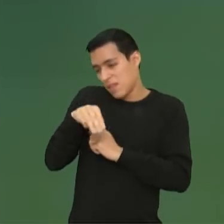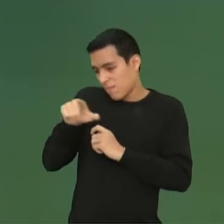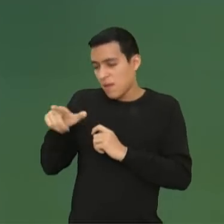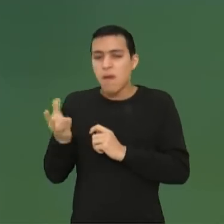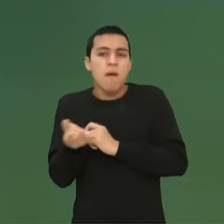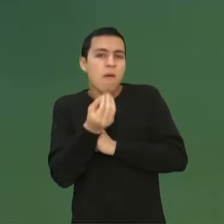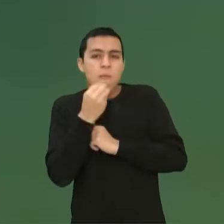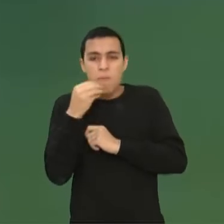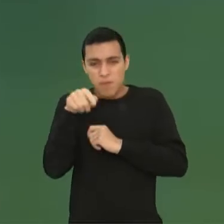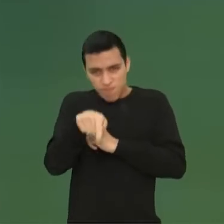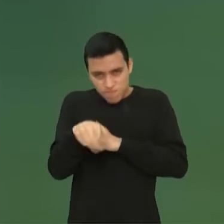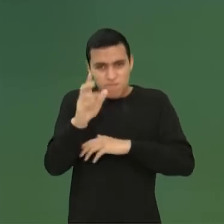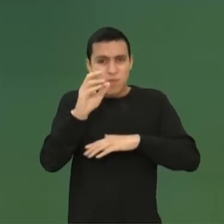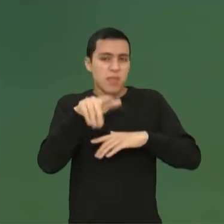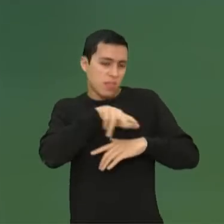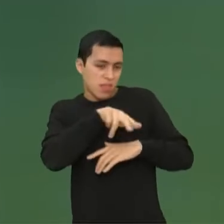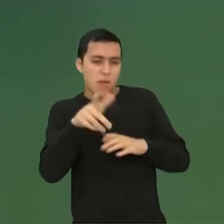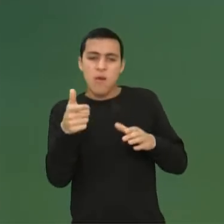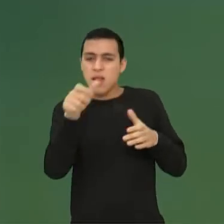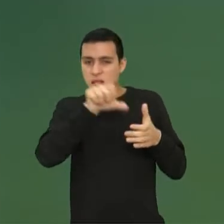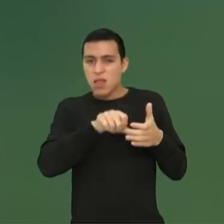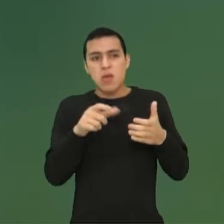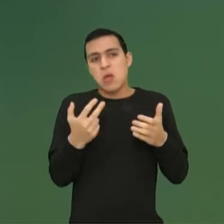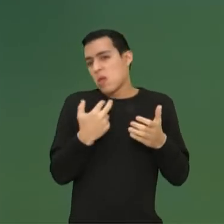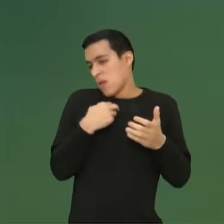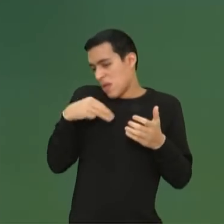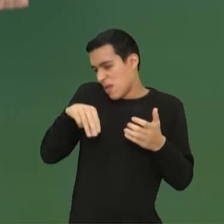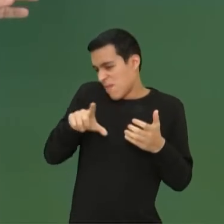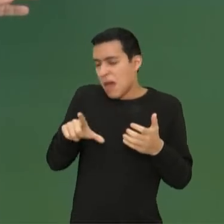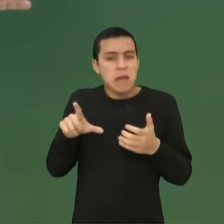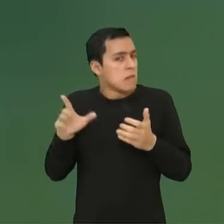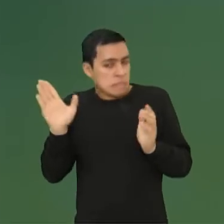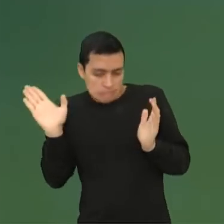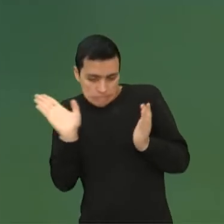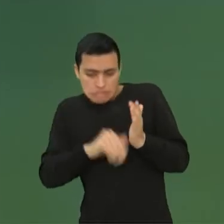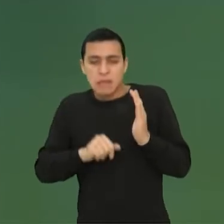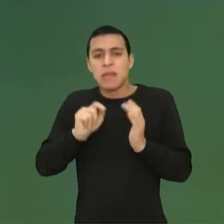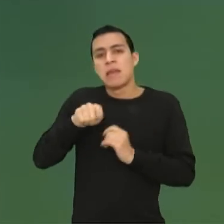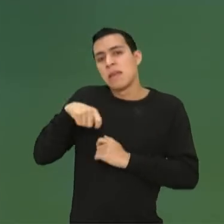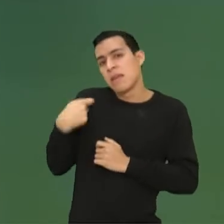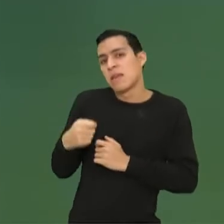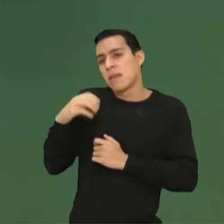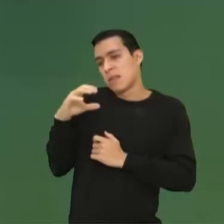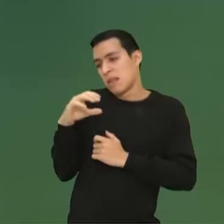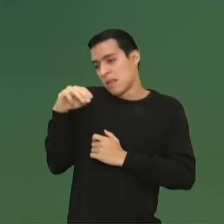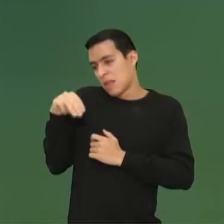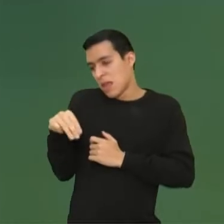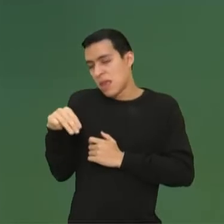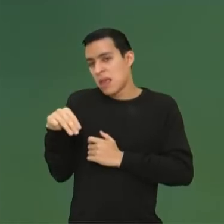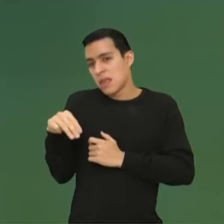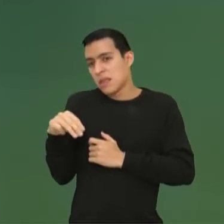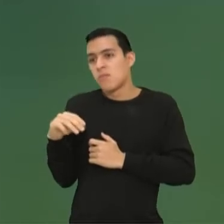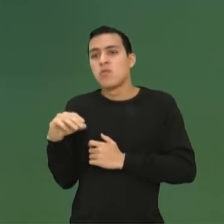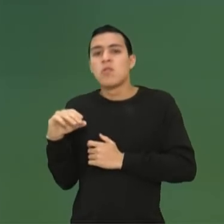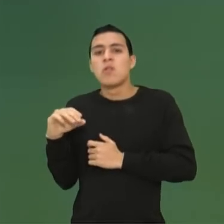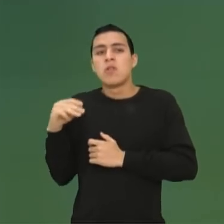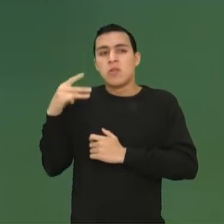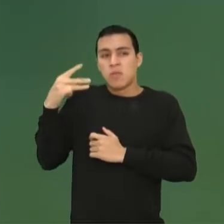que como o patinho não é líquido, eu não uso a unidade ml, eu uso centímetros